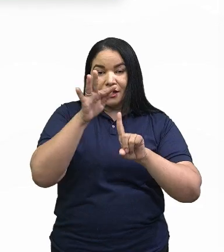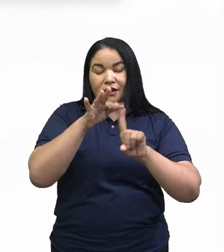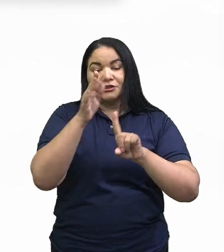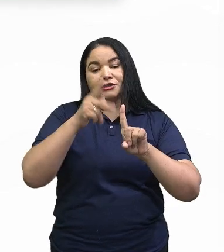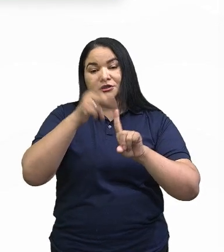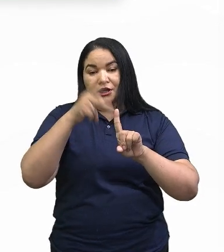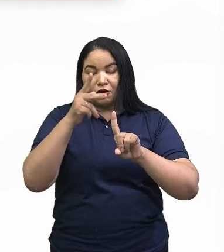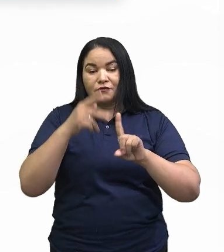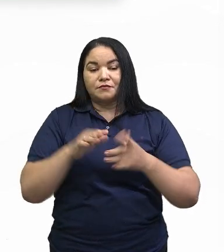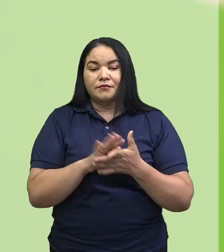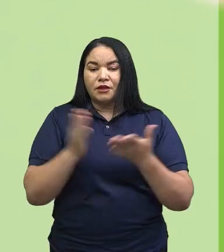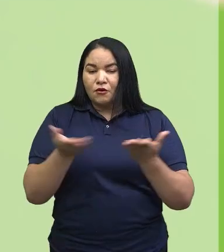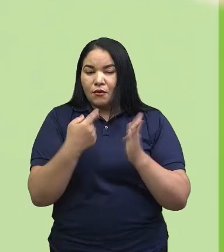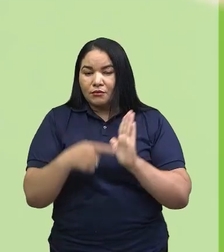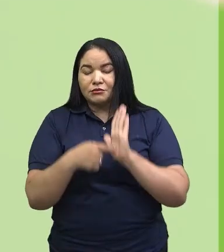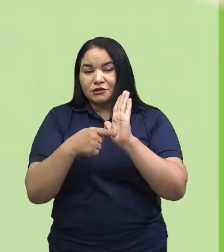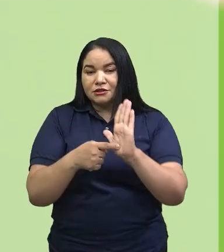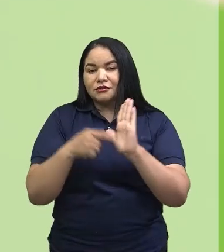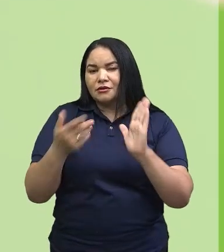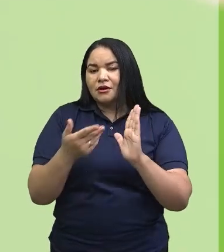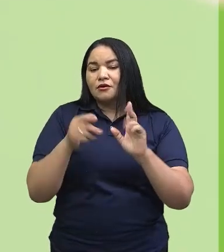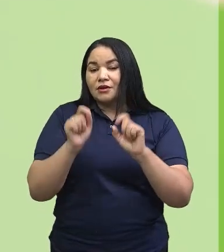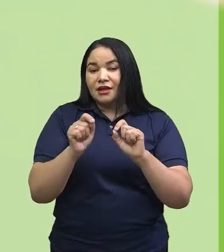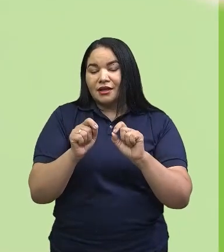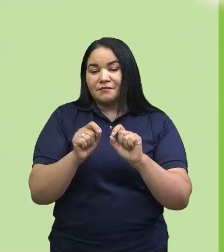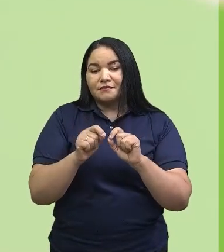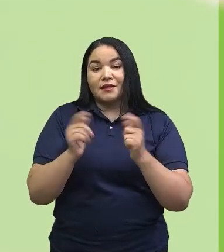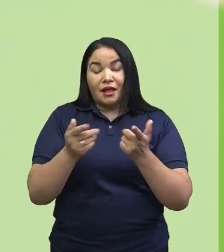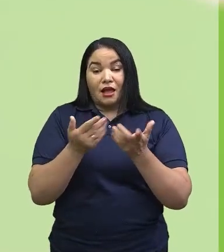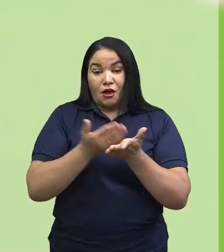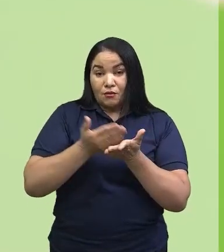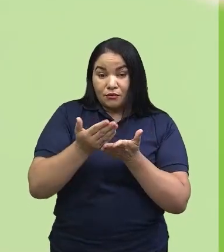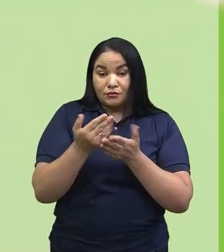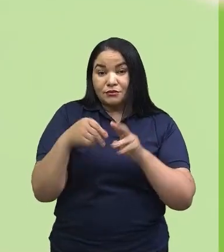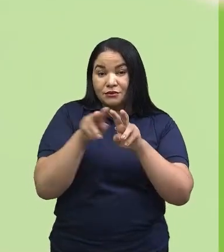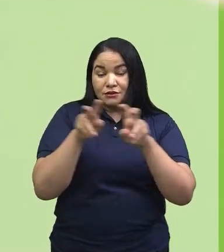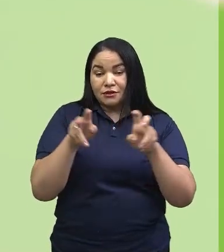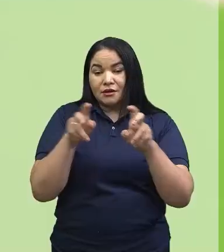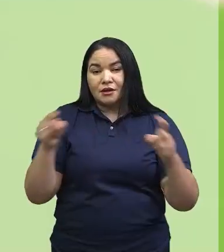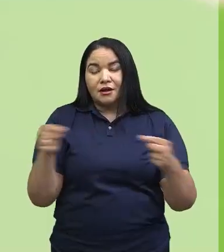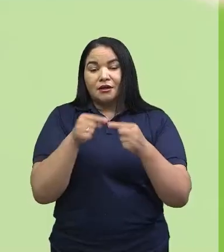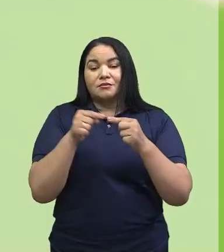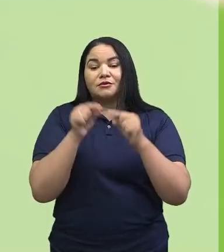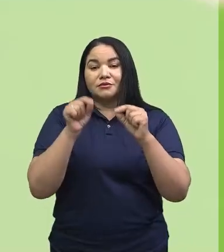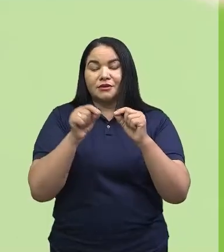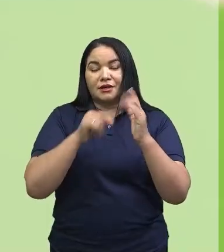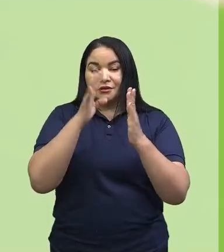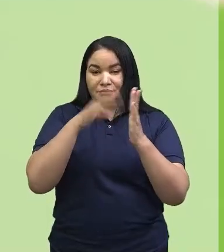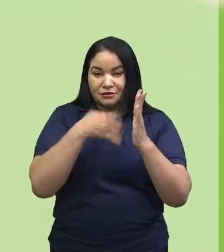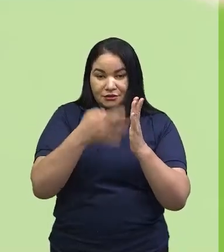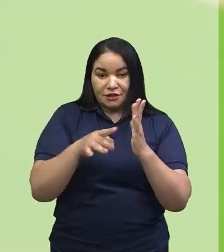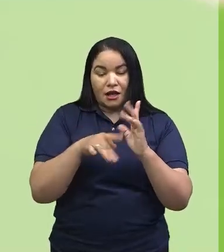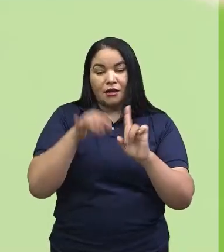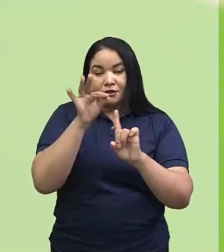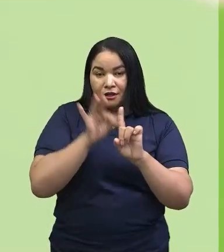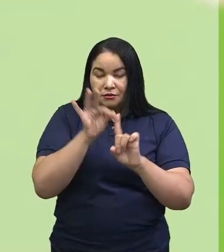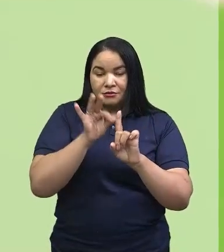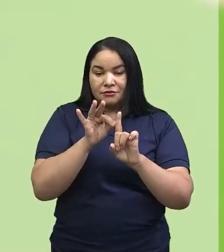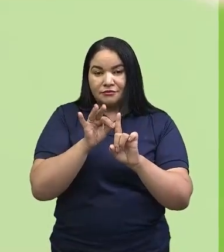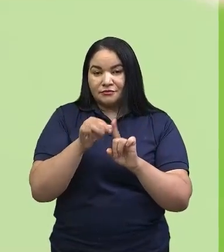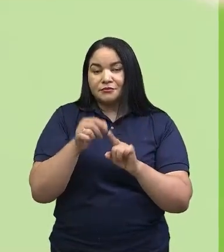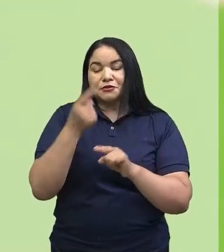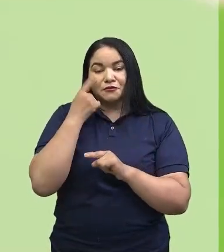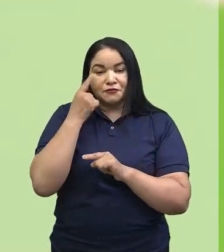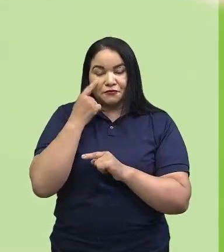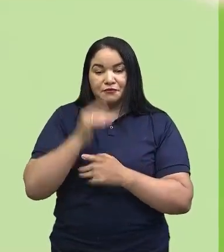para vocês uma introdução do que é essas escalas termométricas. Vamos